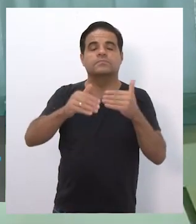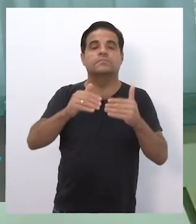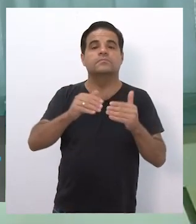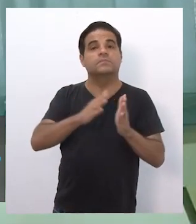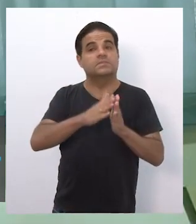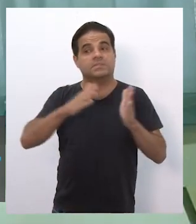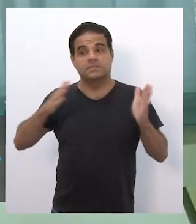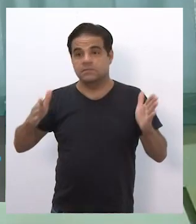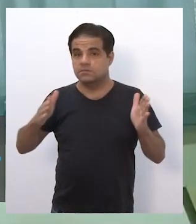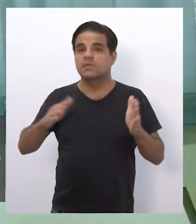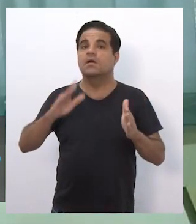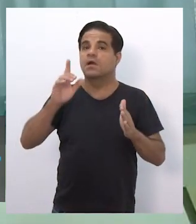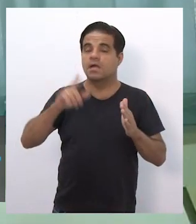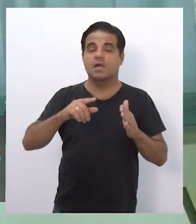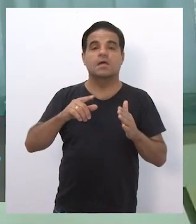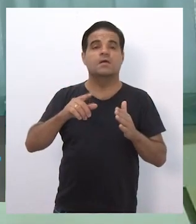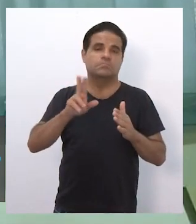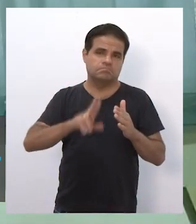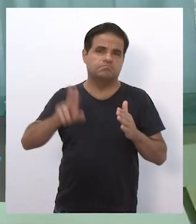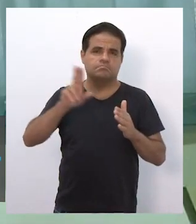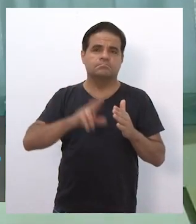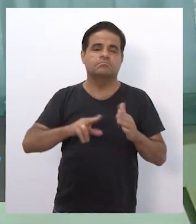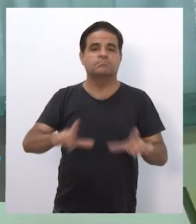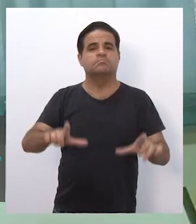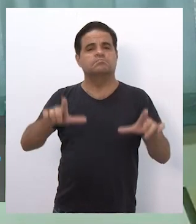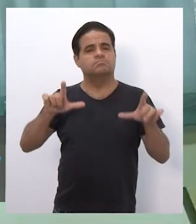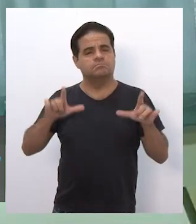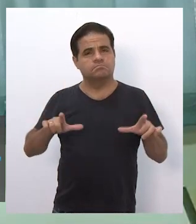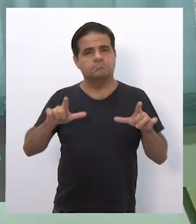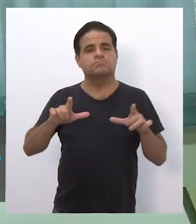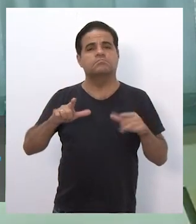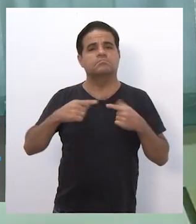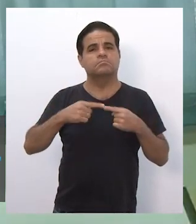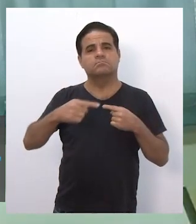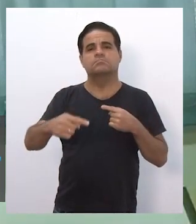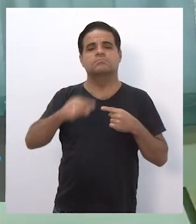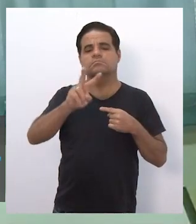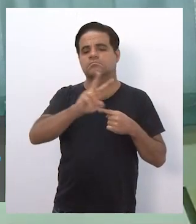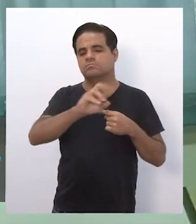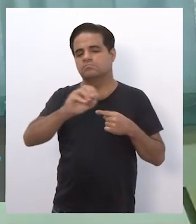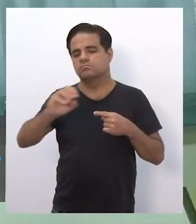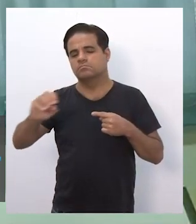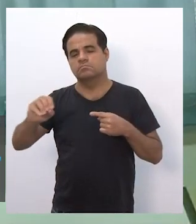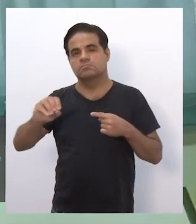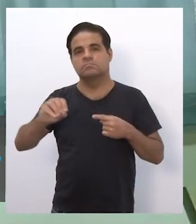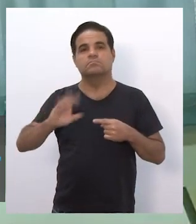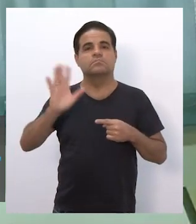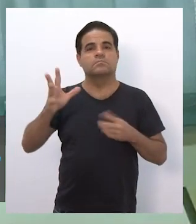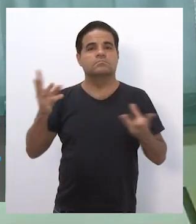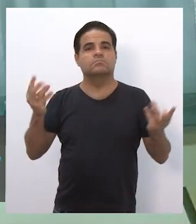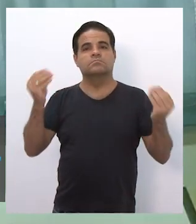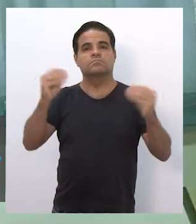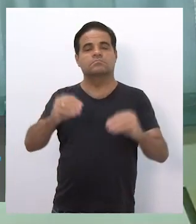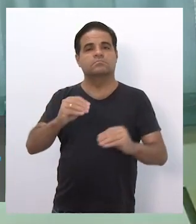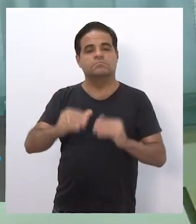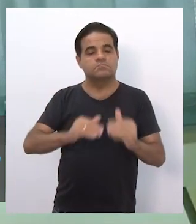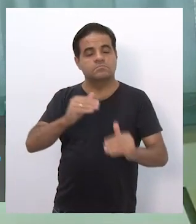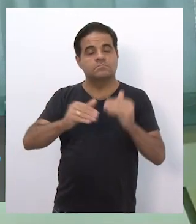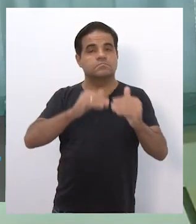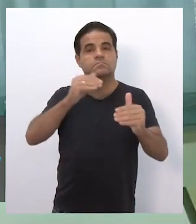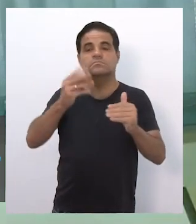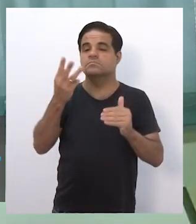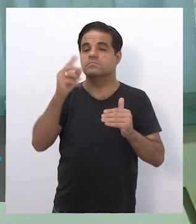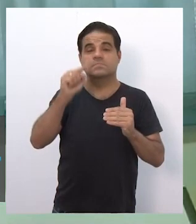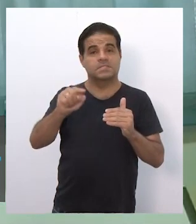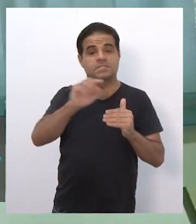2000, eles funcionam, logicamente, nas placas da linha 2000, mas como o Ryzen já lançou os processadores da linha